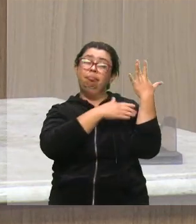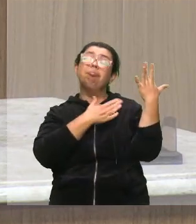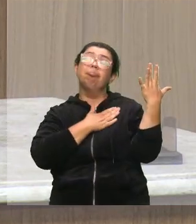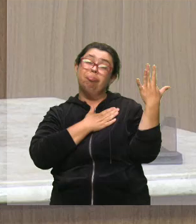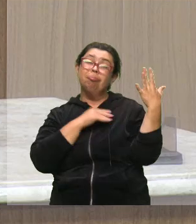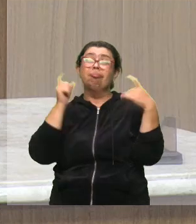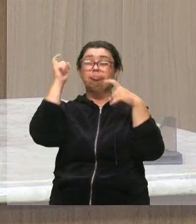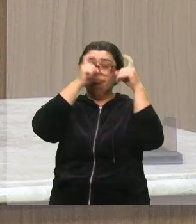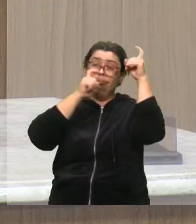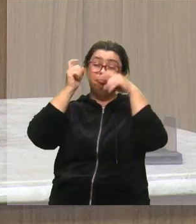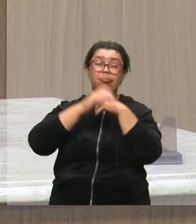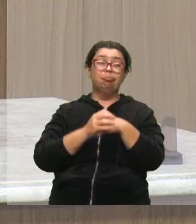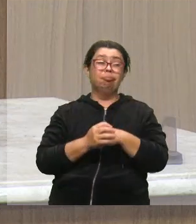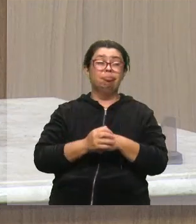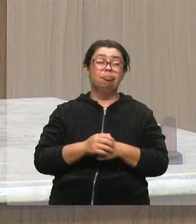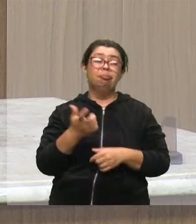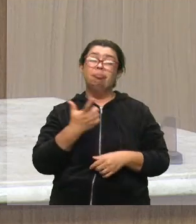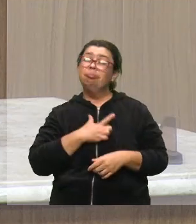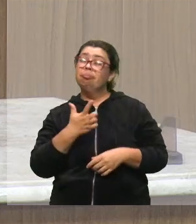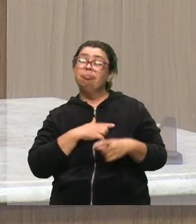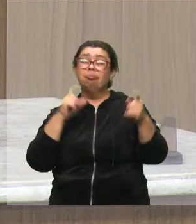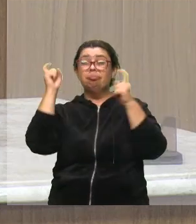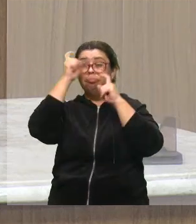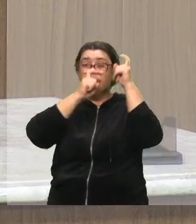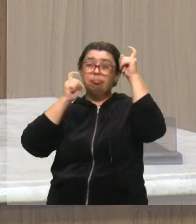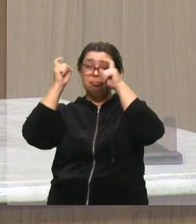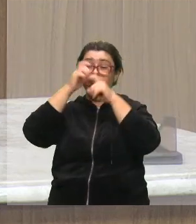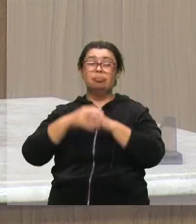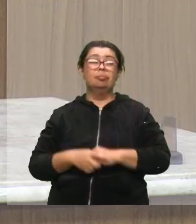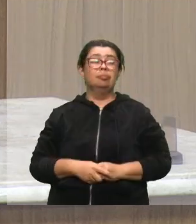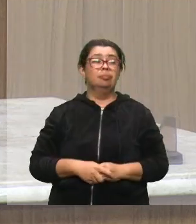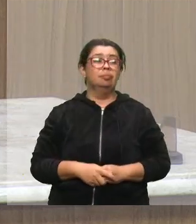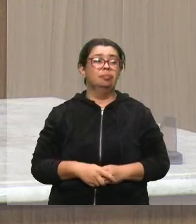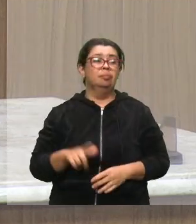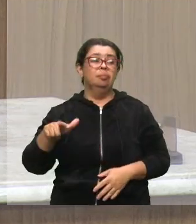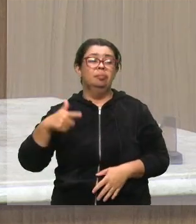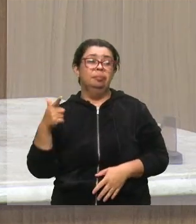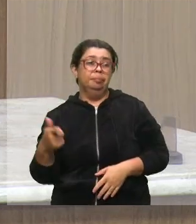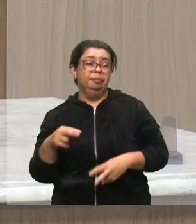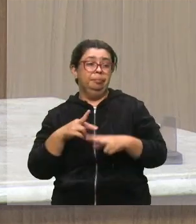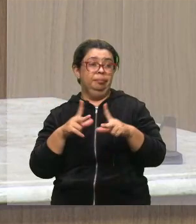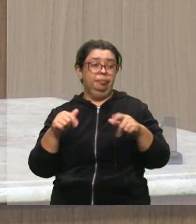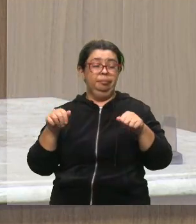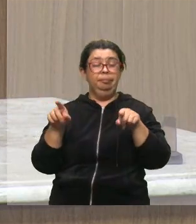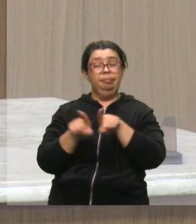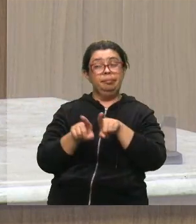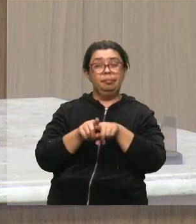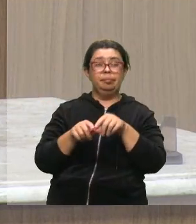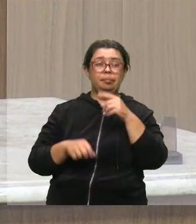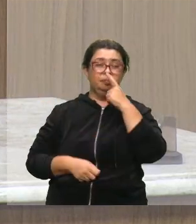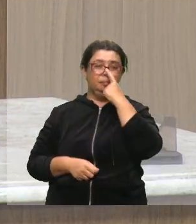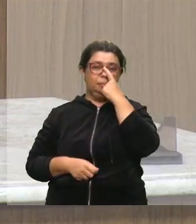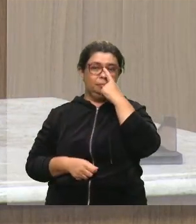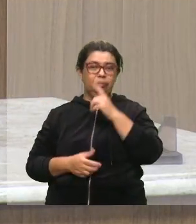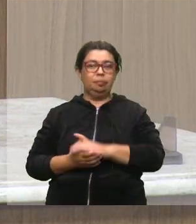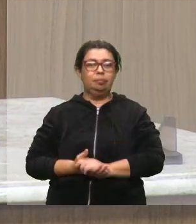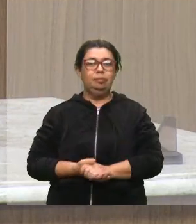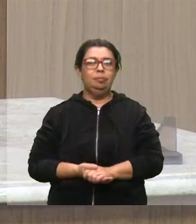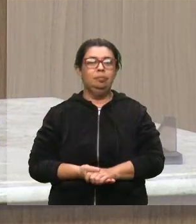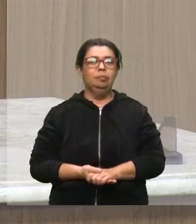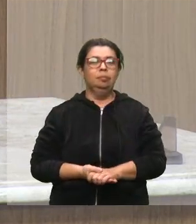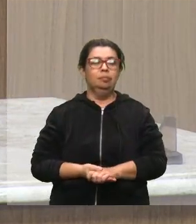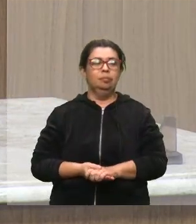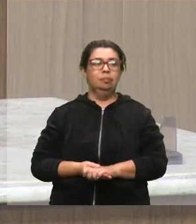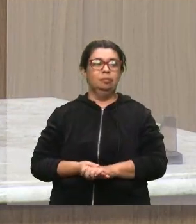que o Executivo não esteja preocupado com essas questões. Outras questões que nós temos também a questionar,